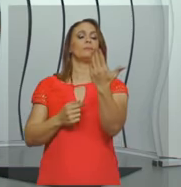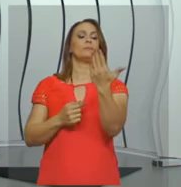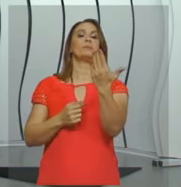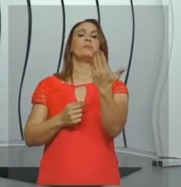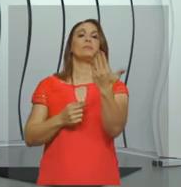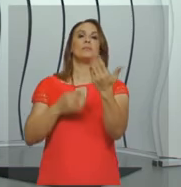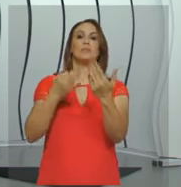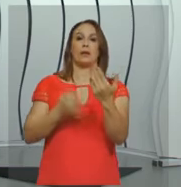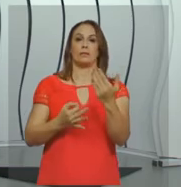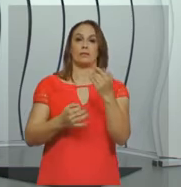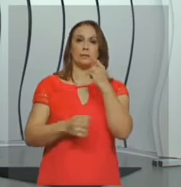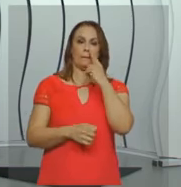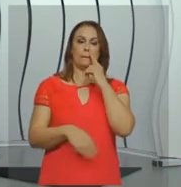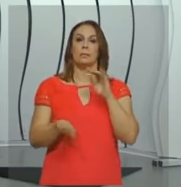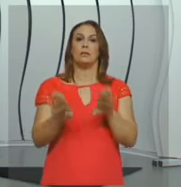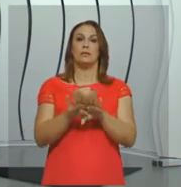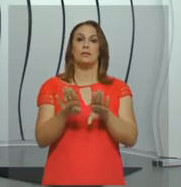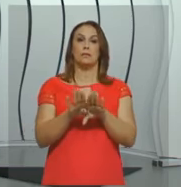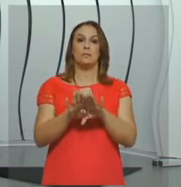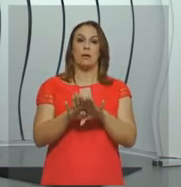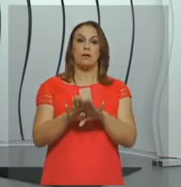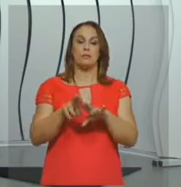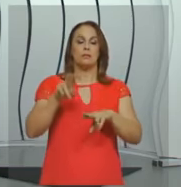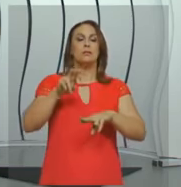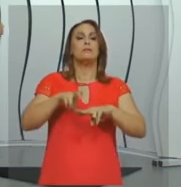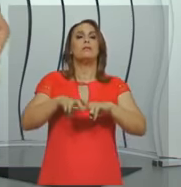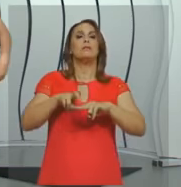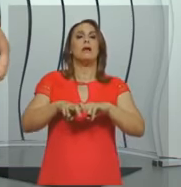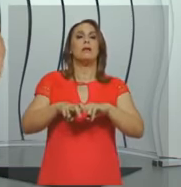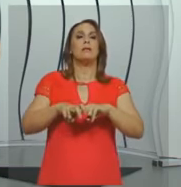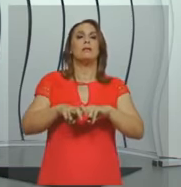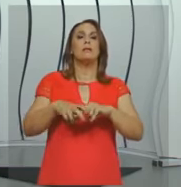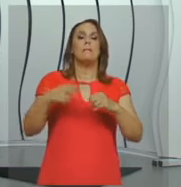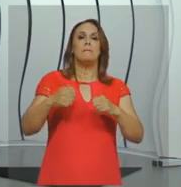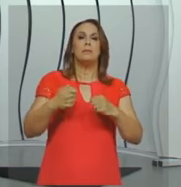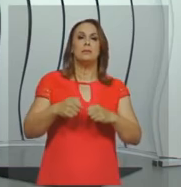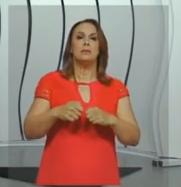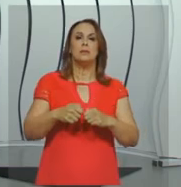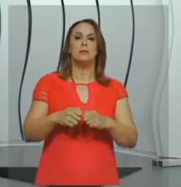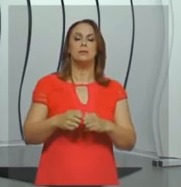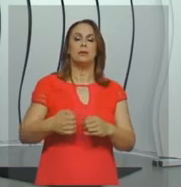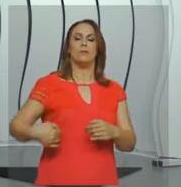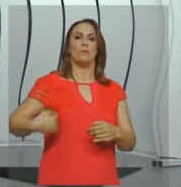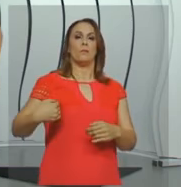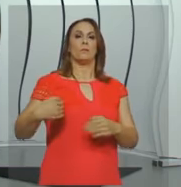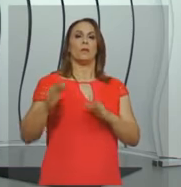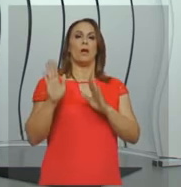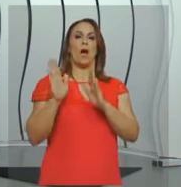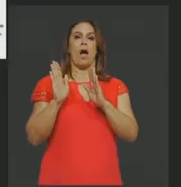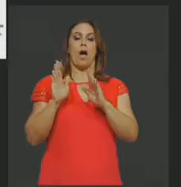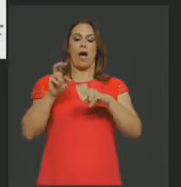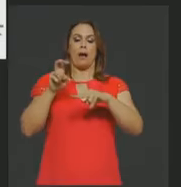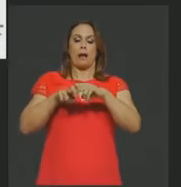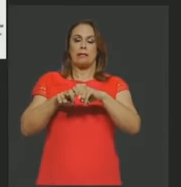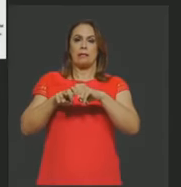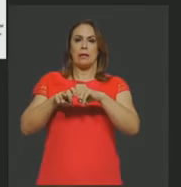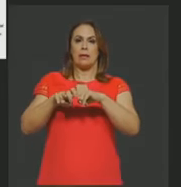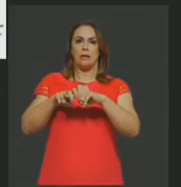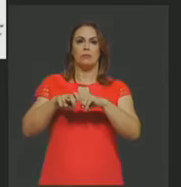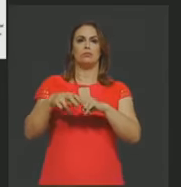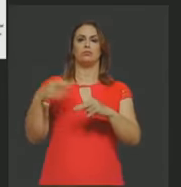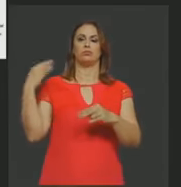deve estar encostada no encosto da cadeira, tá? Não ficar o quê? Muito tempo inclinado, que ela vai doer,